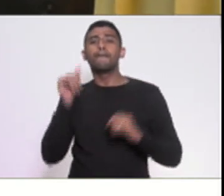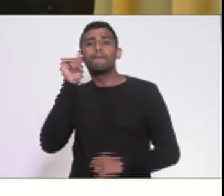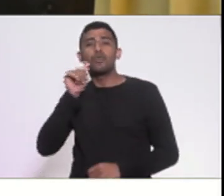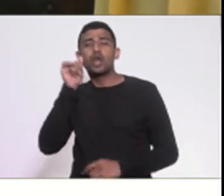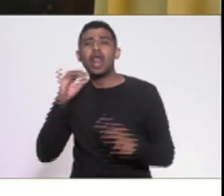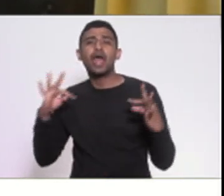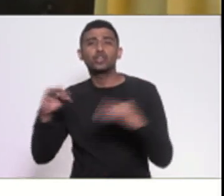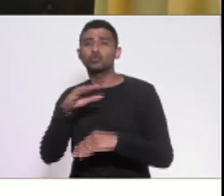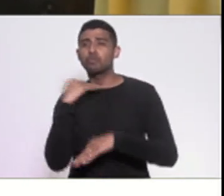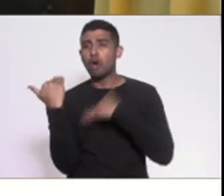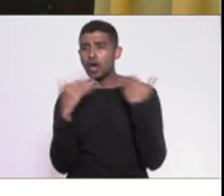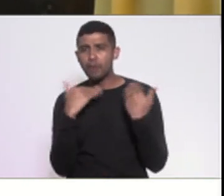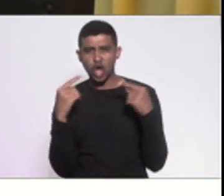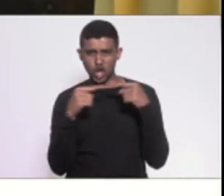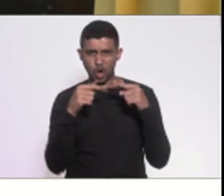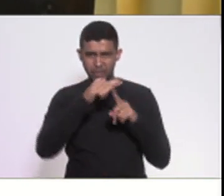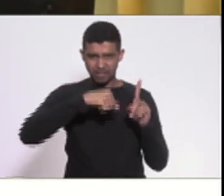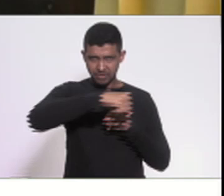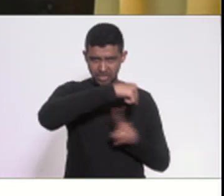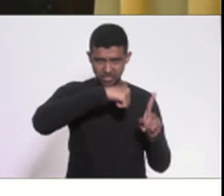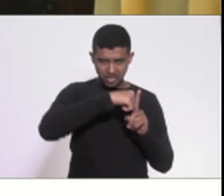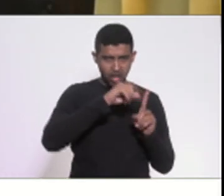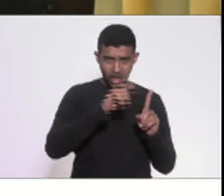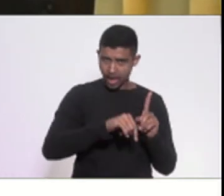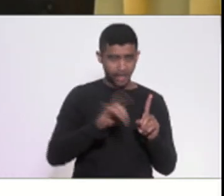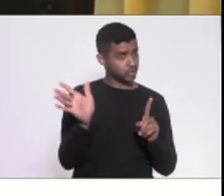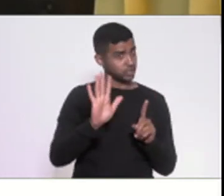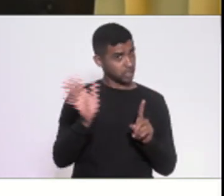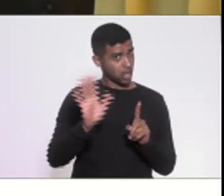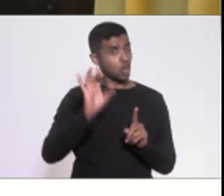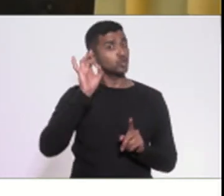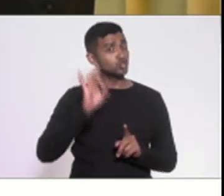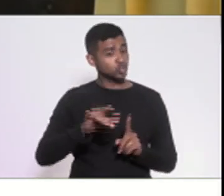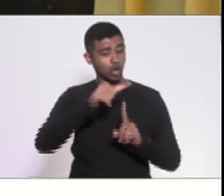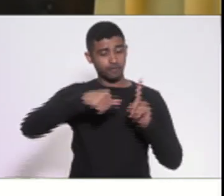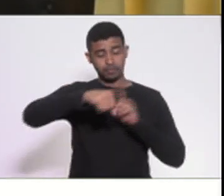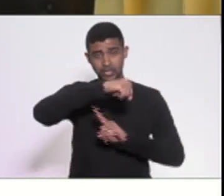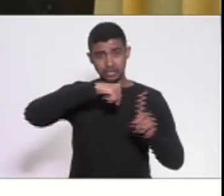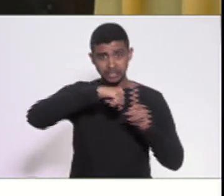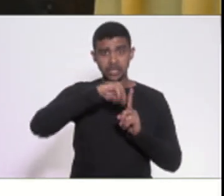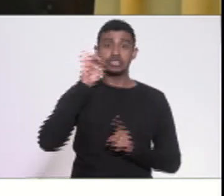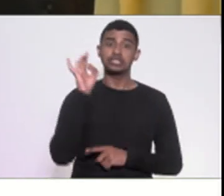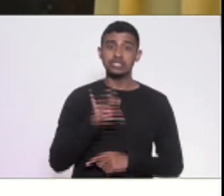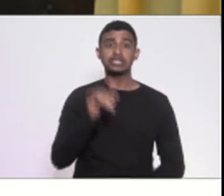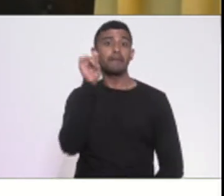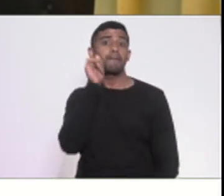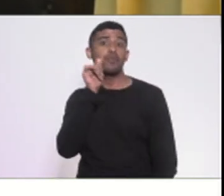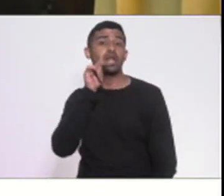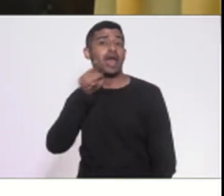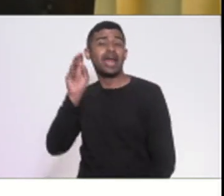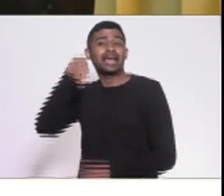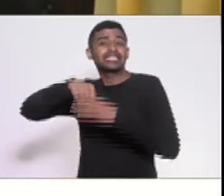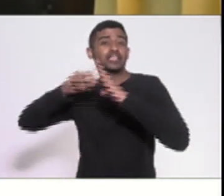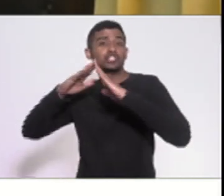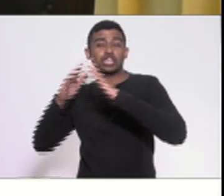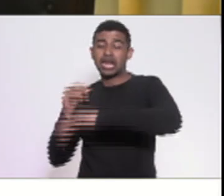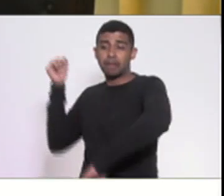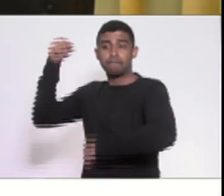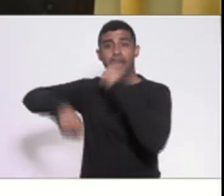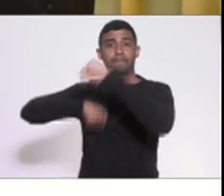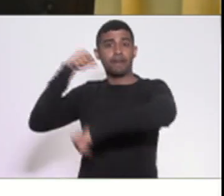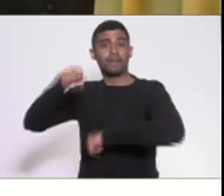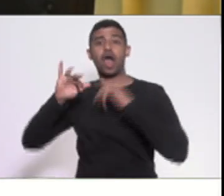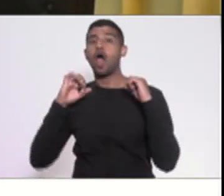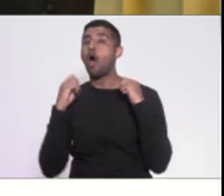é um feminicídio. Caracteriza-se como feminicídio o assassinato de mulheres em contexto de violência doméstica e familiar,